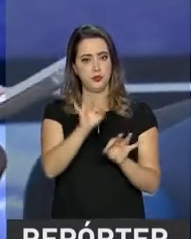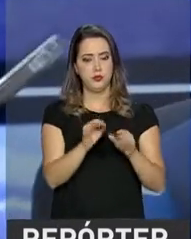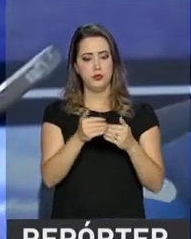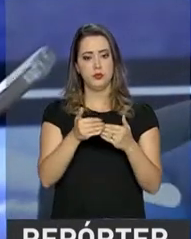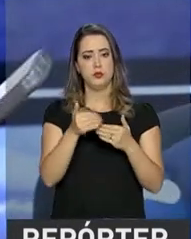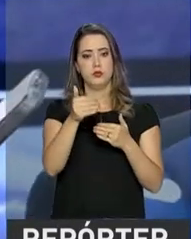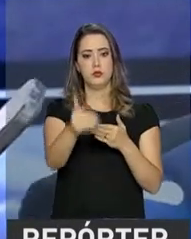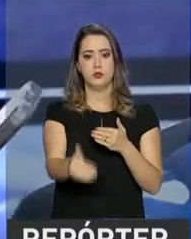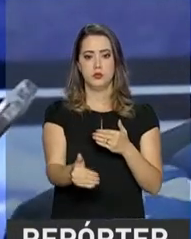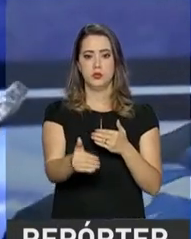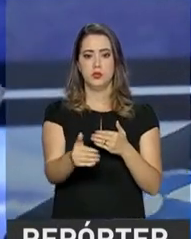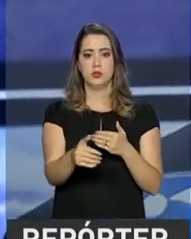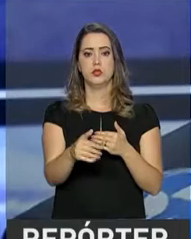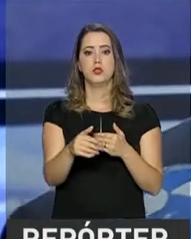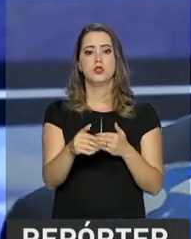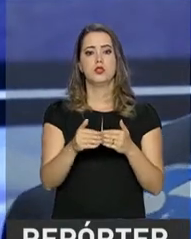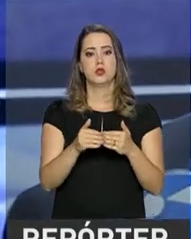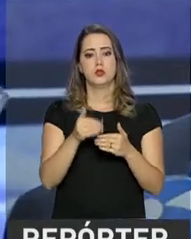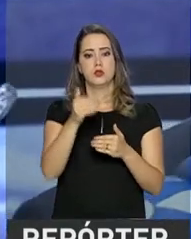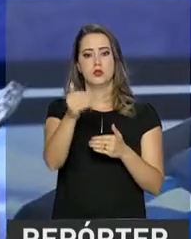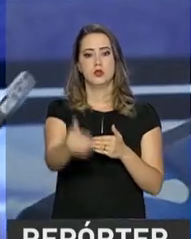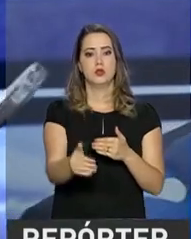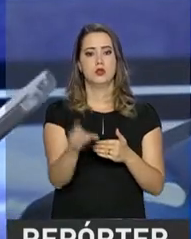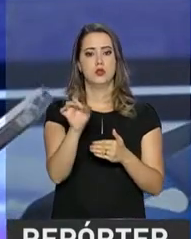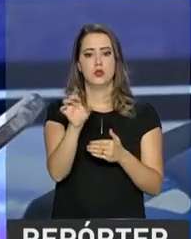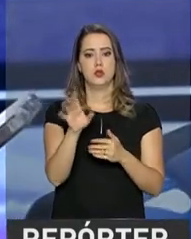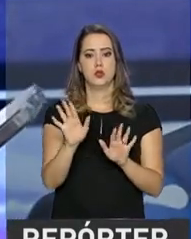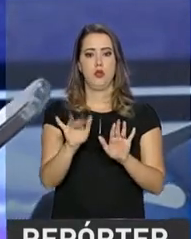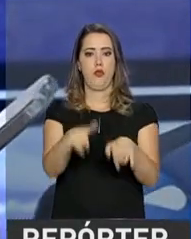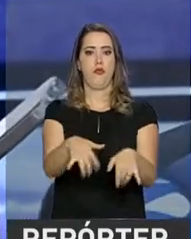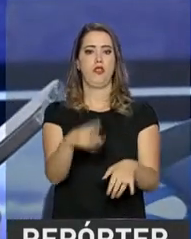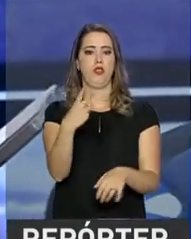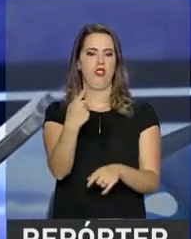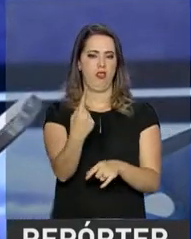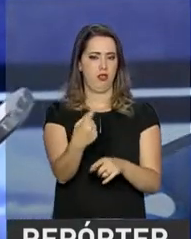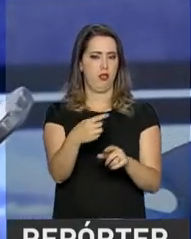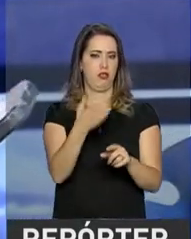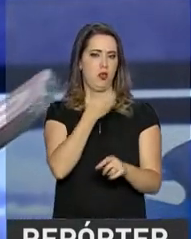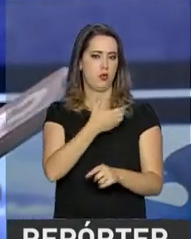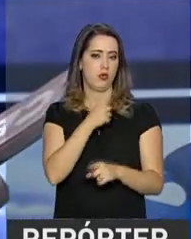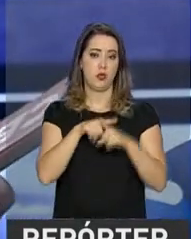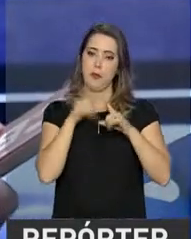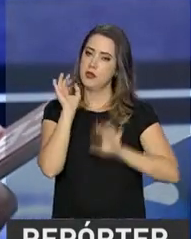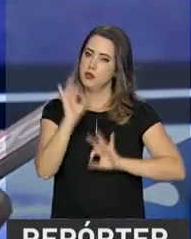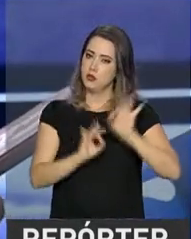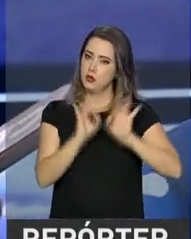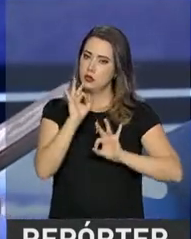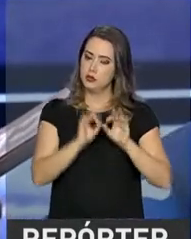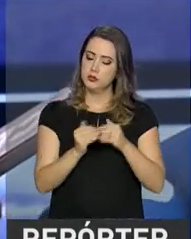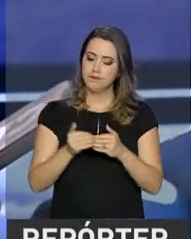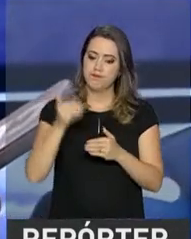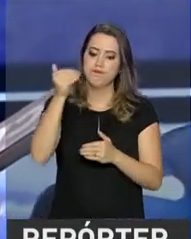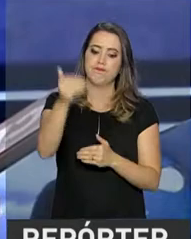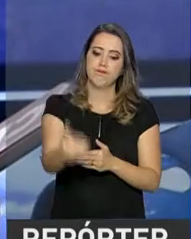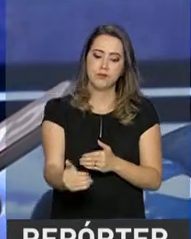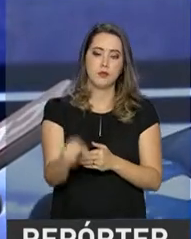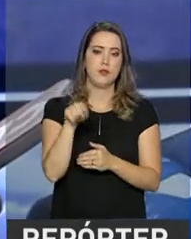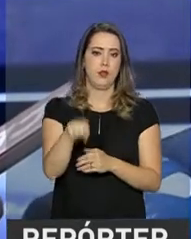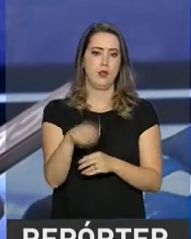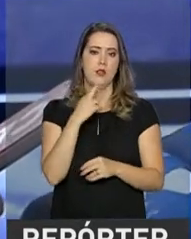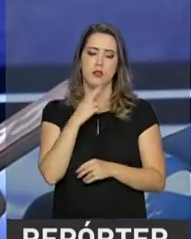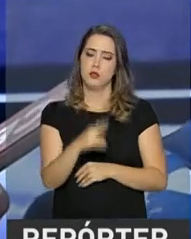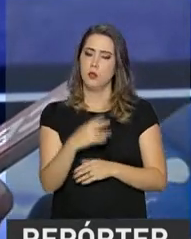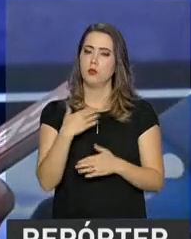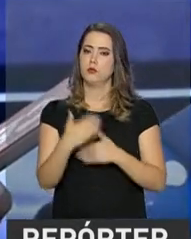já colocam legado mais pra frente está sendo não apenas encerrar no dia 31 vai deixar as coisas organizadas daí pra frente e os resultados